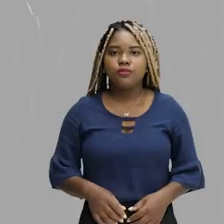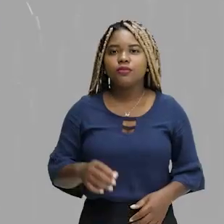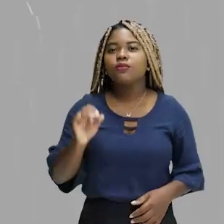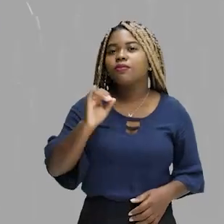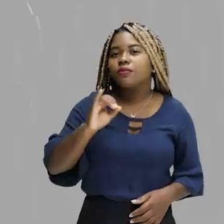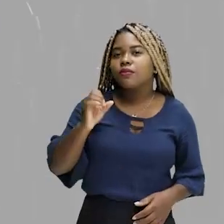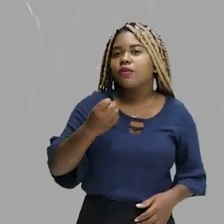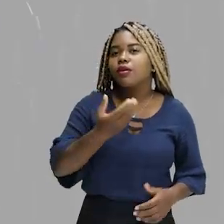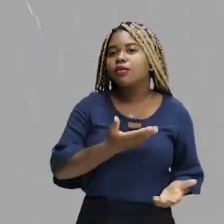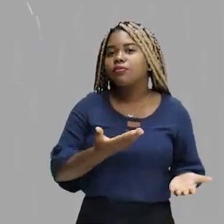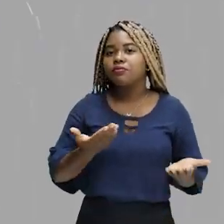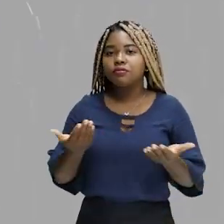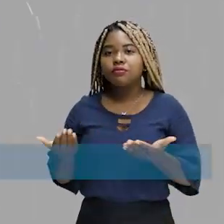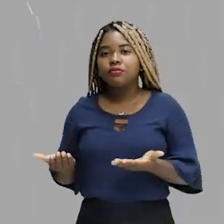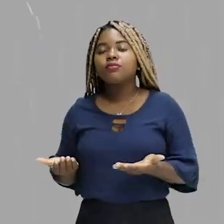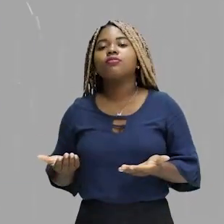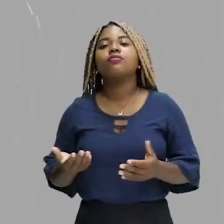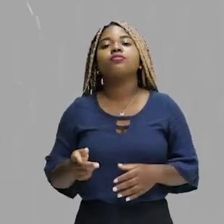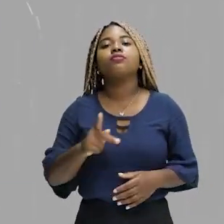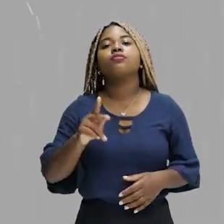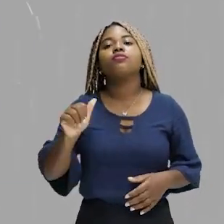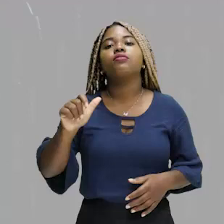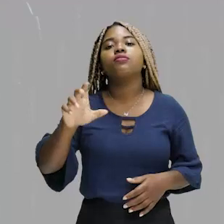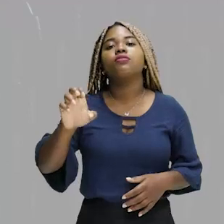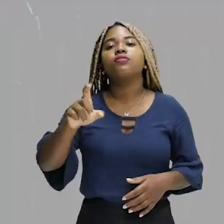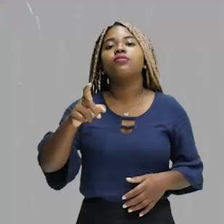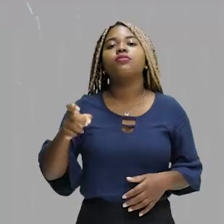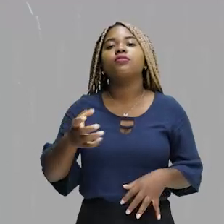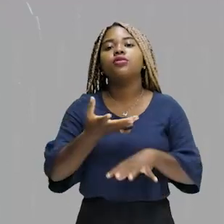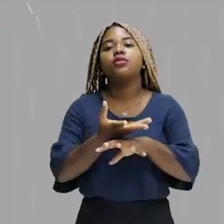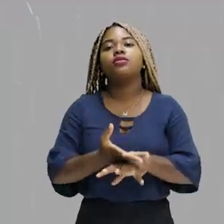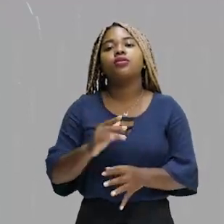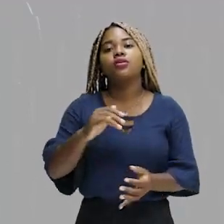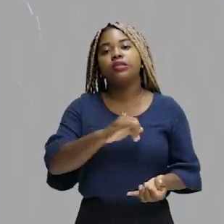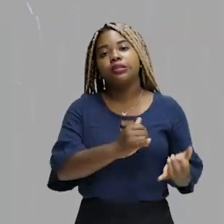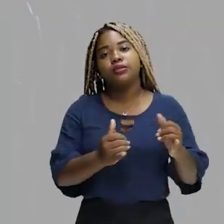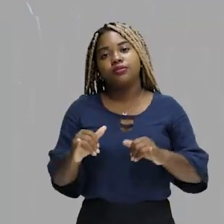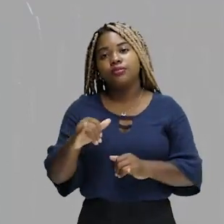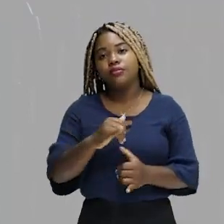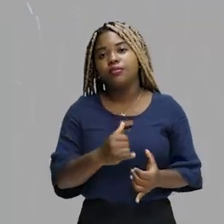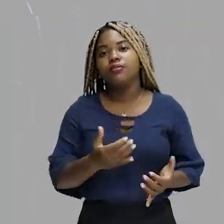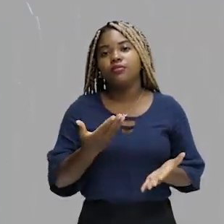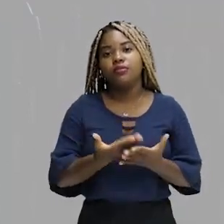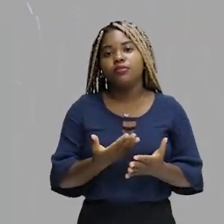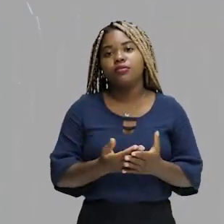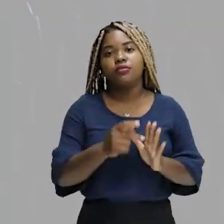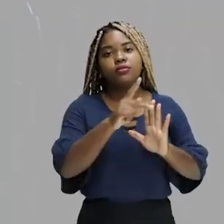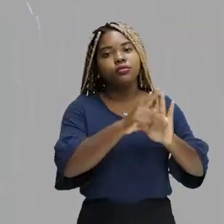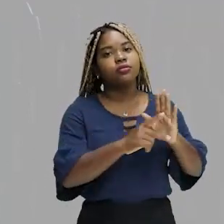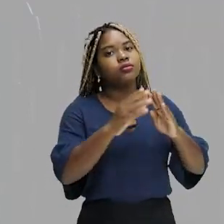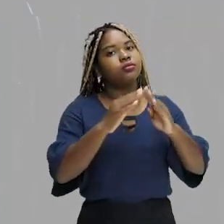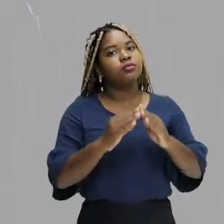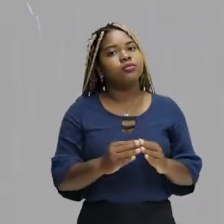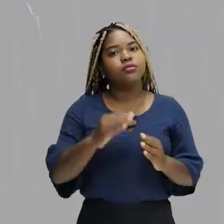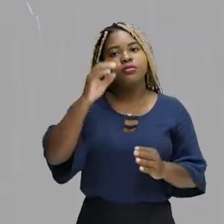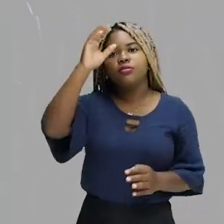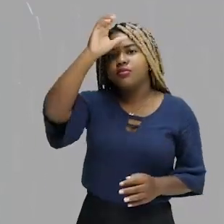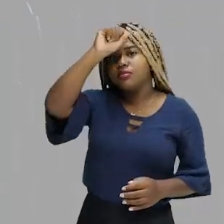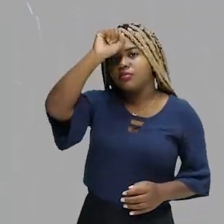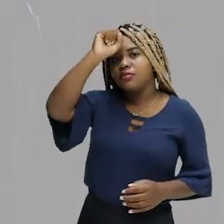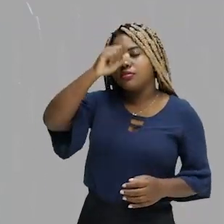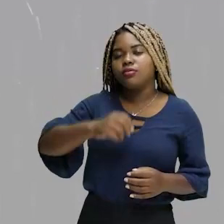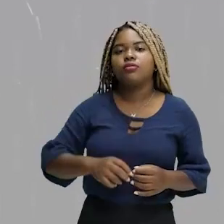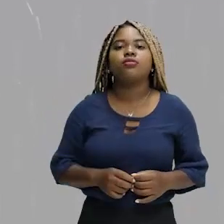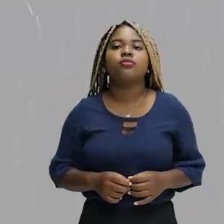Olá, turma. Sejam todos bem-vindos. Professor Alex, disciplina Química. Mais uma aula do nosso projeto Fique em Casa